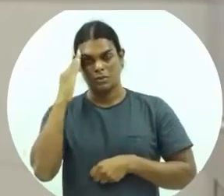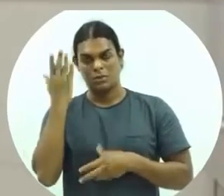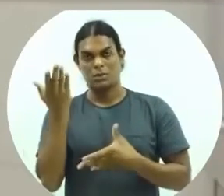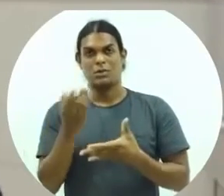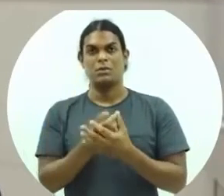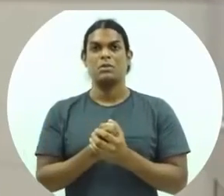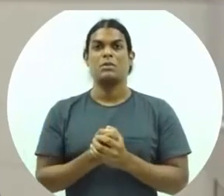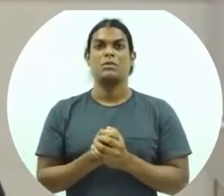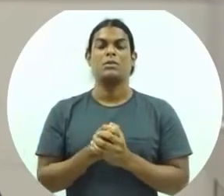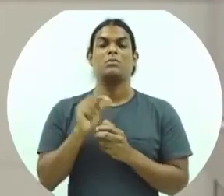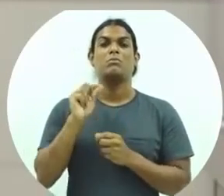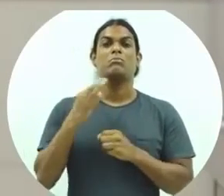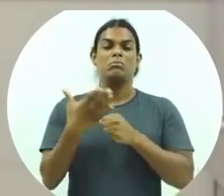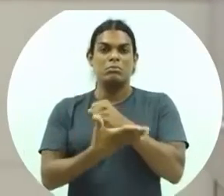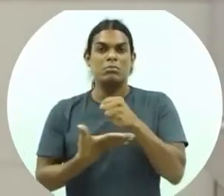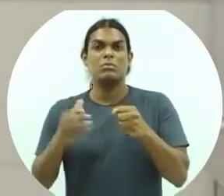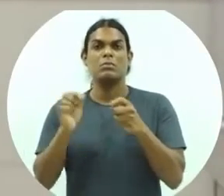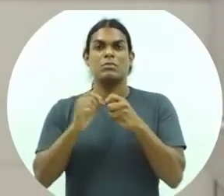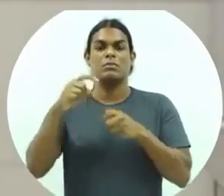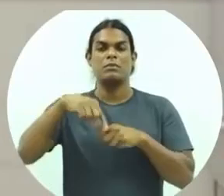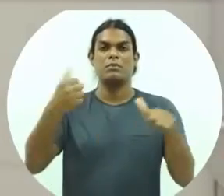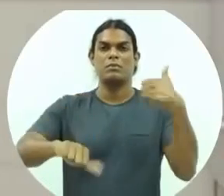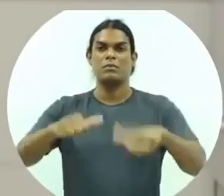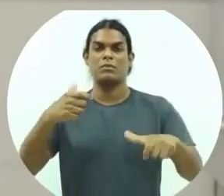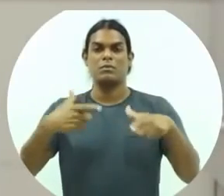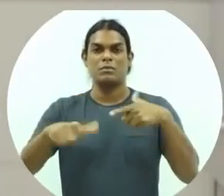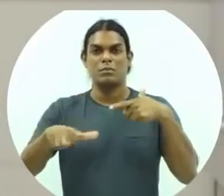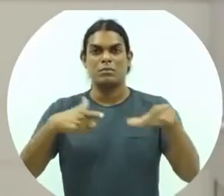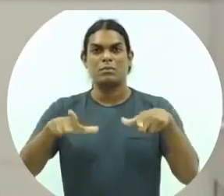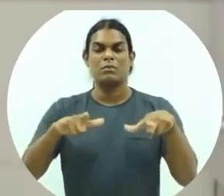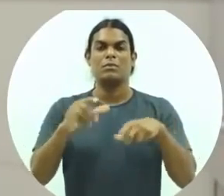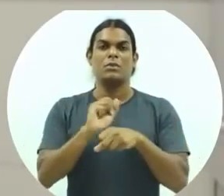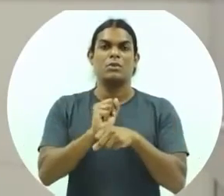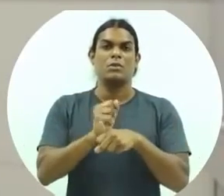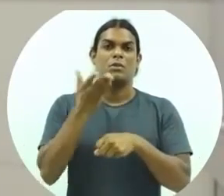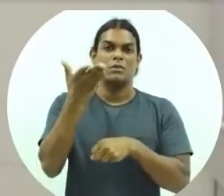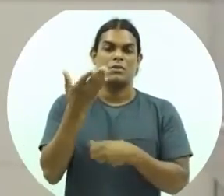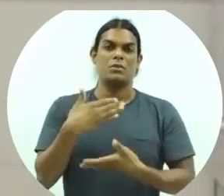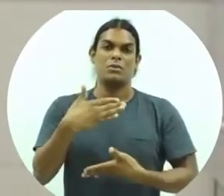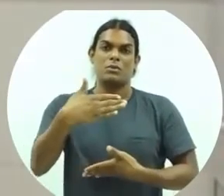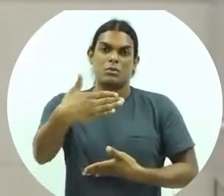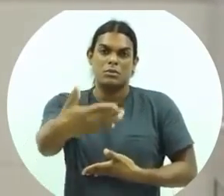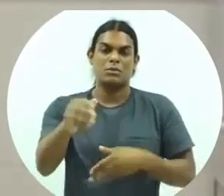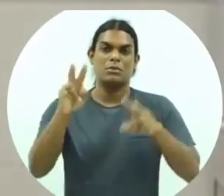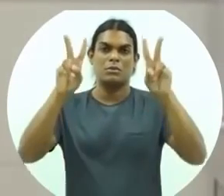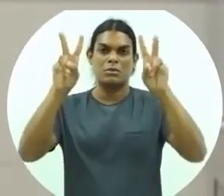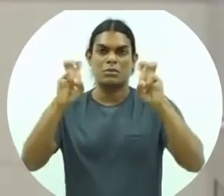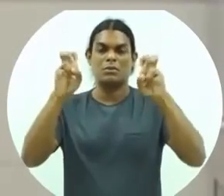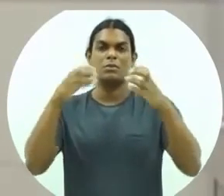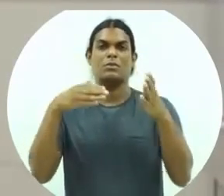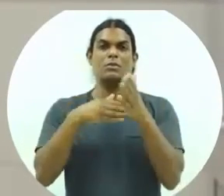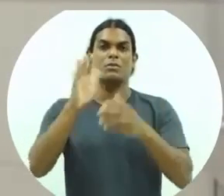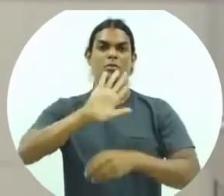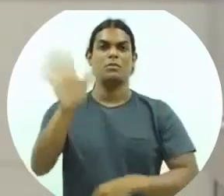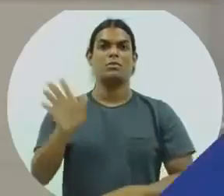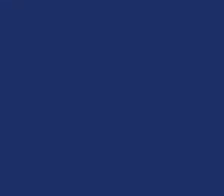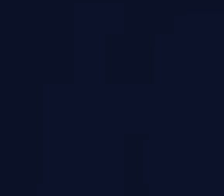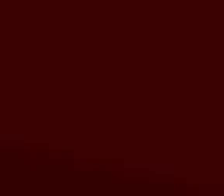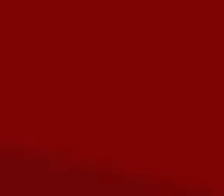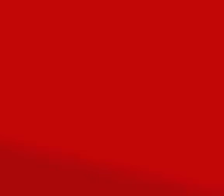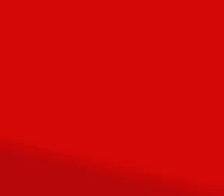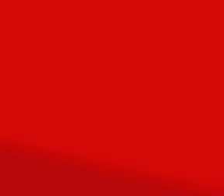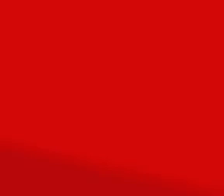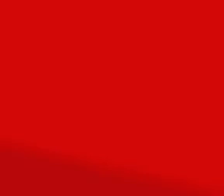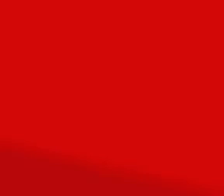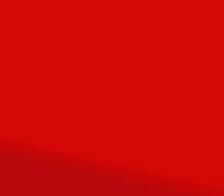tenham entendido bem em que base é feita a avaliação de desempenho. Eu espero vocês na próxima competência. Até Tela